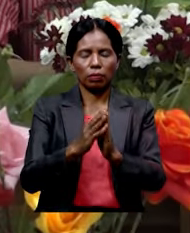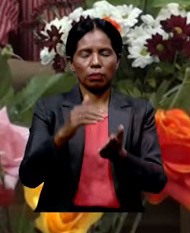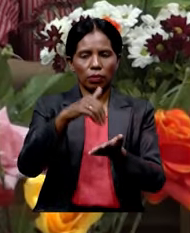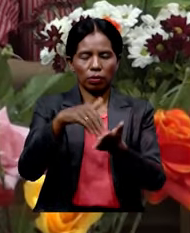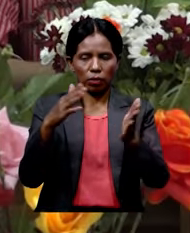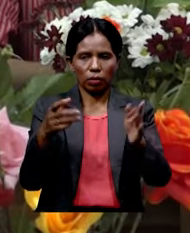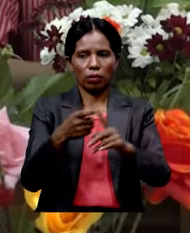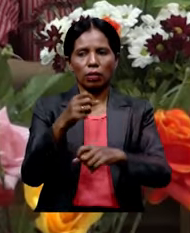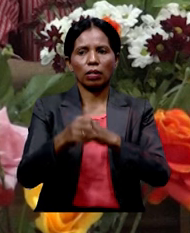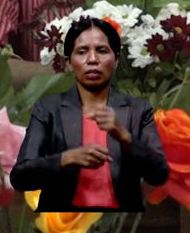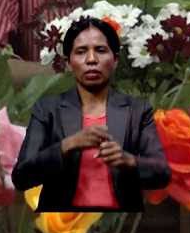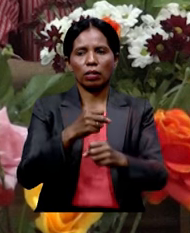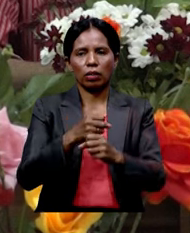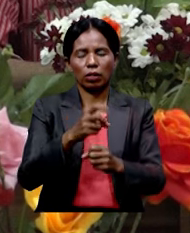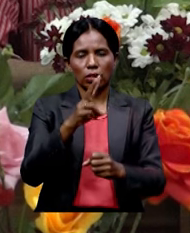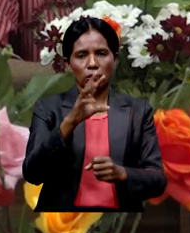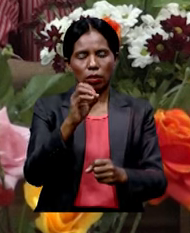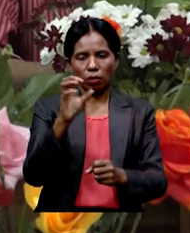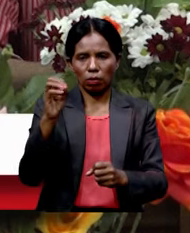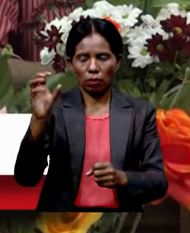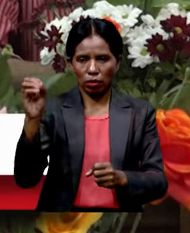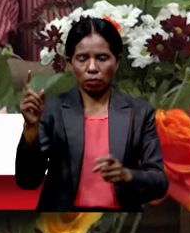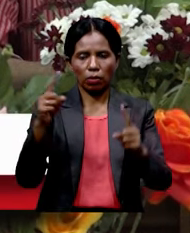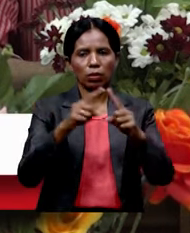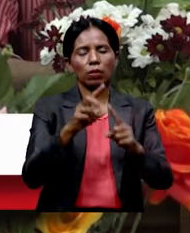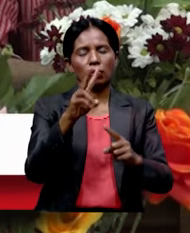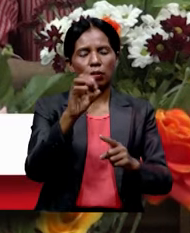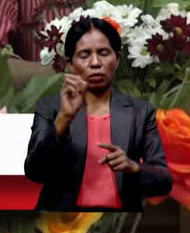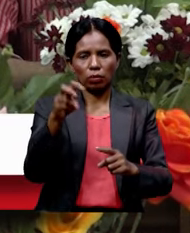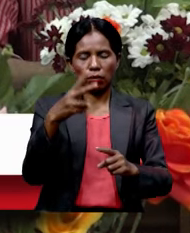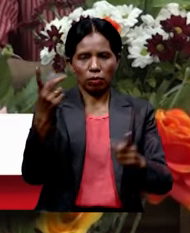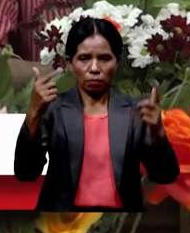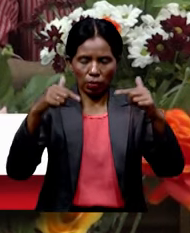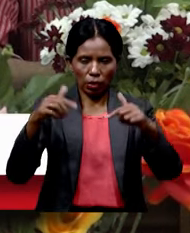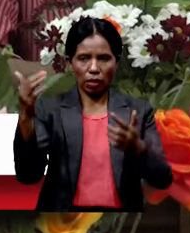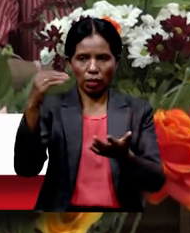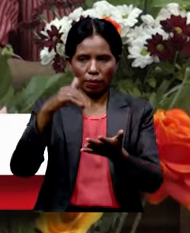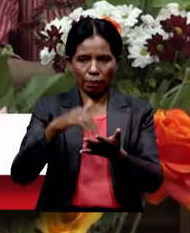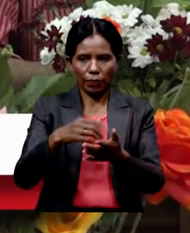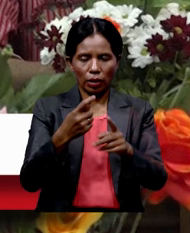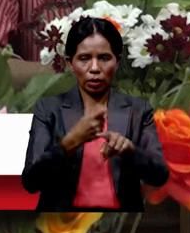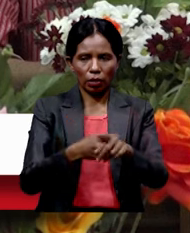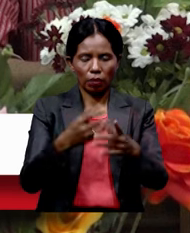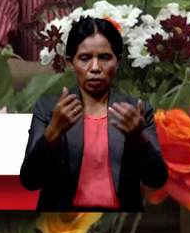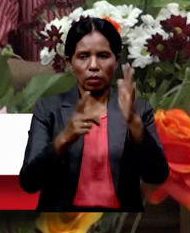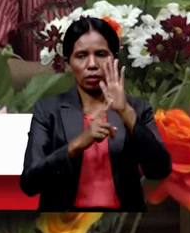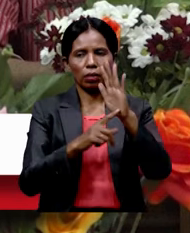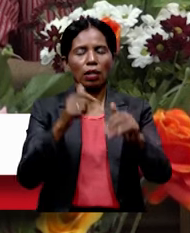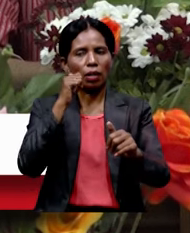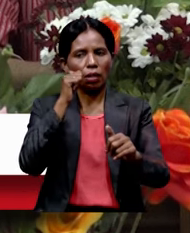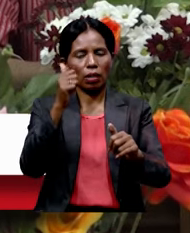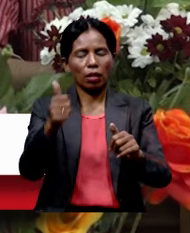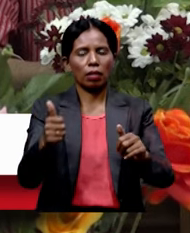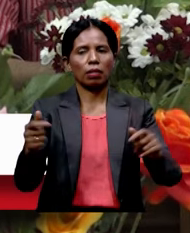russo ano 2000-2012, bem mais ricas fale UNTL, a partir de momento anúncio, aban,